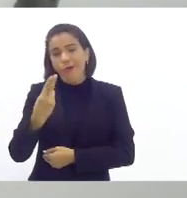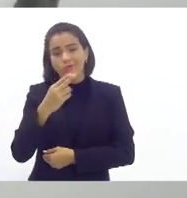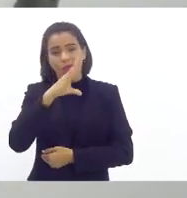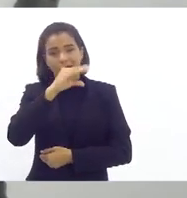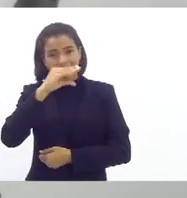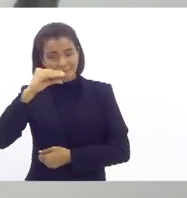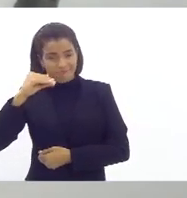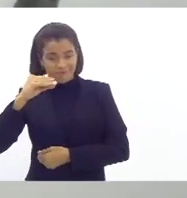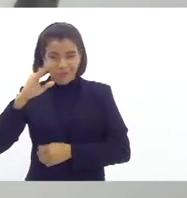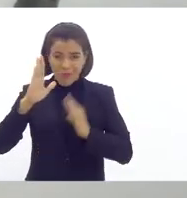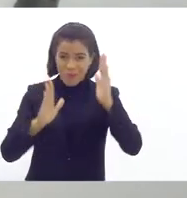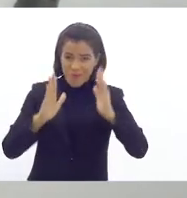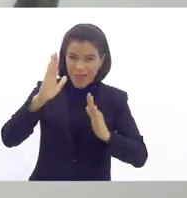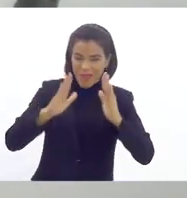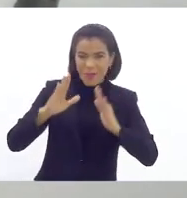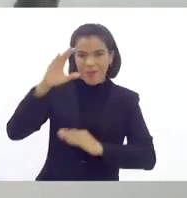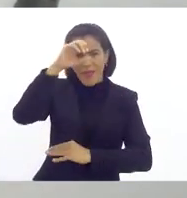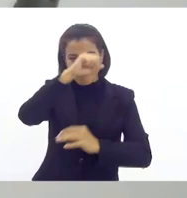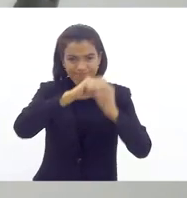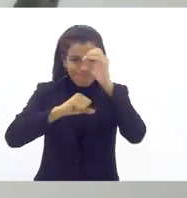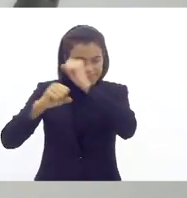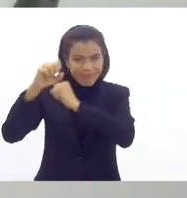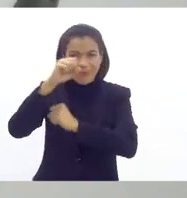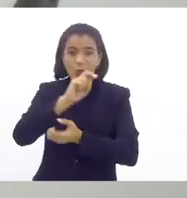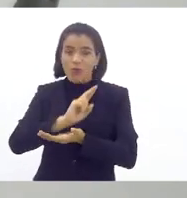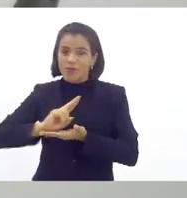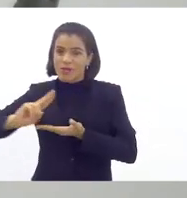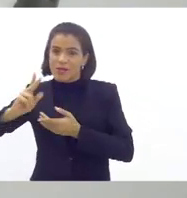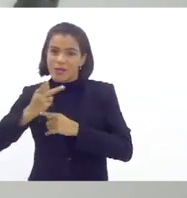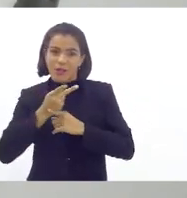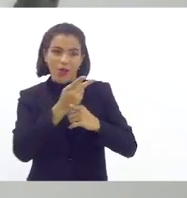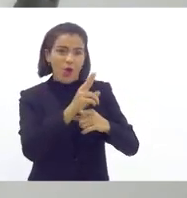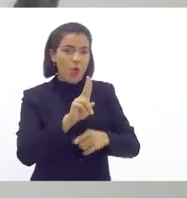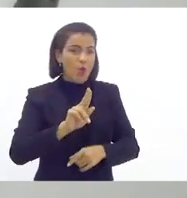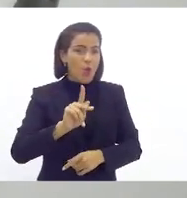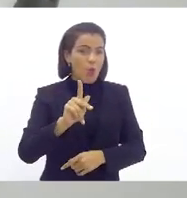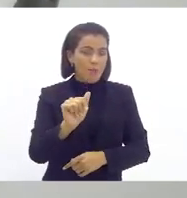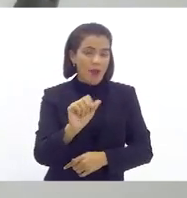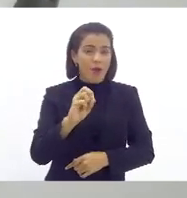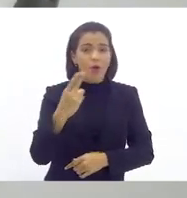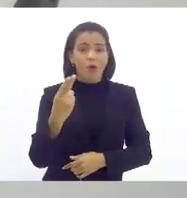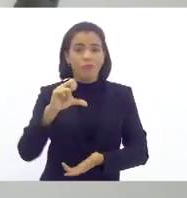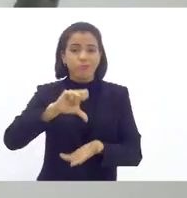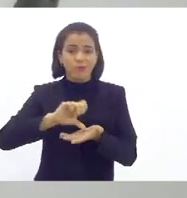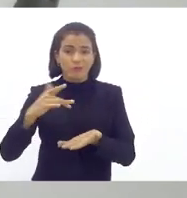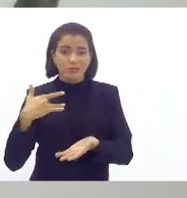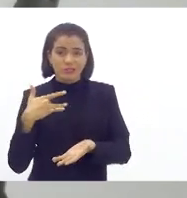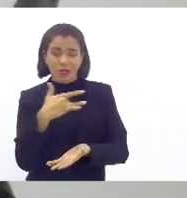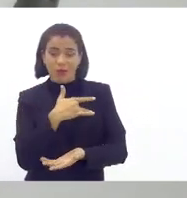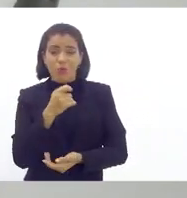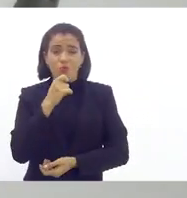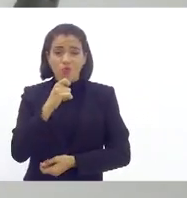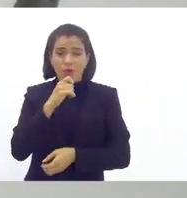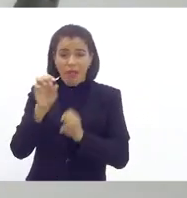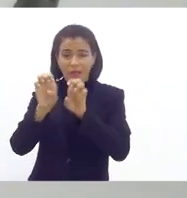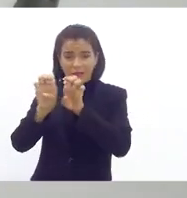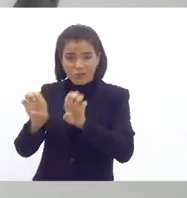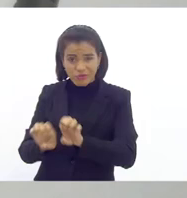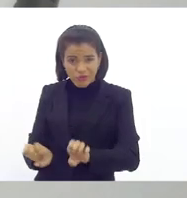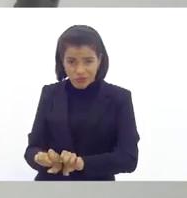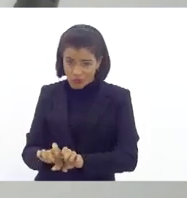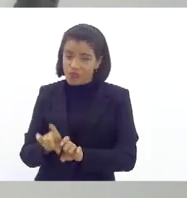período de educação universitário vai numa UPA, vai num posto de saúde que não tem estrutura, isso também